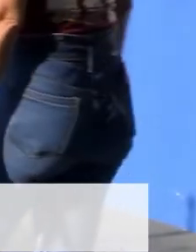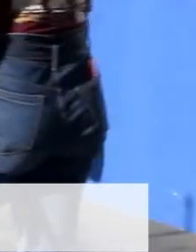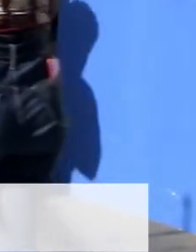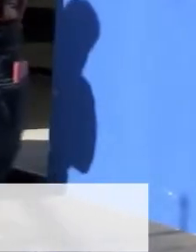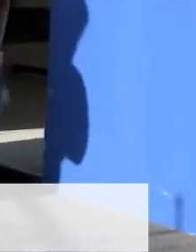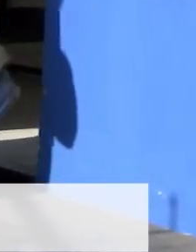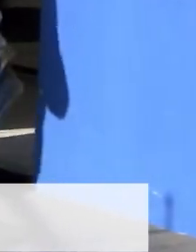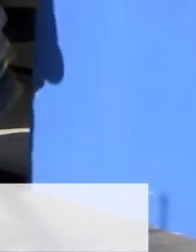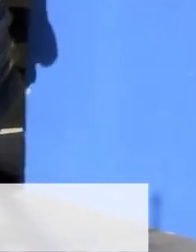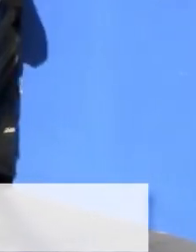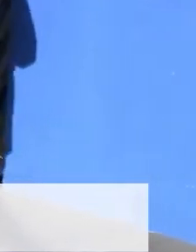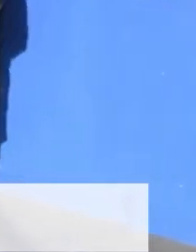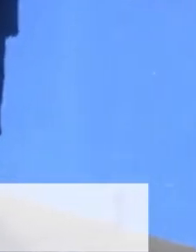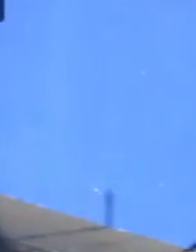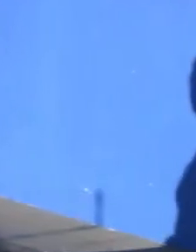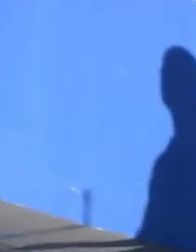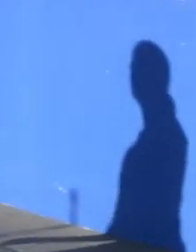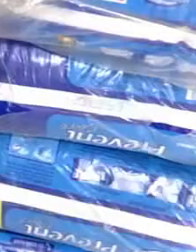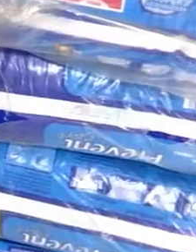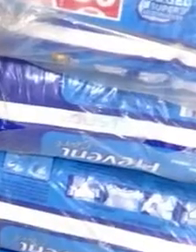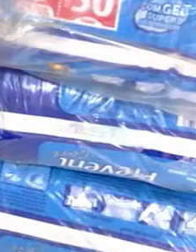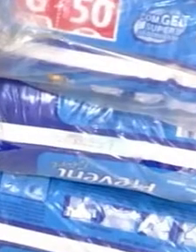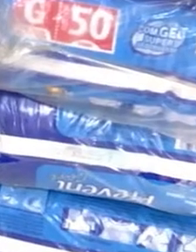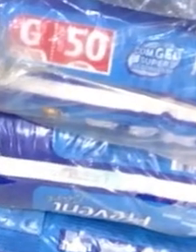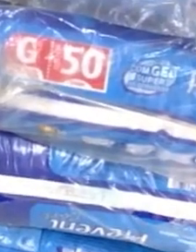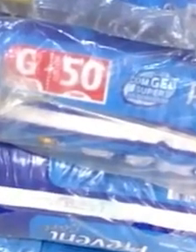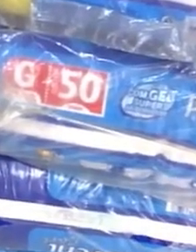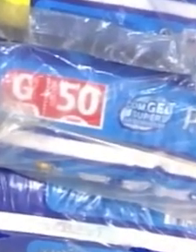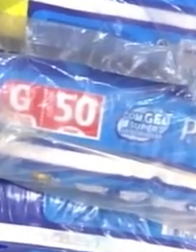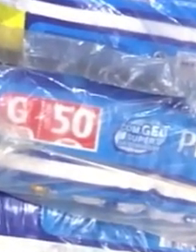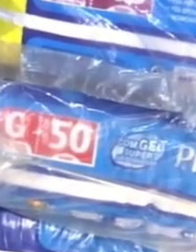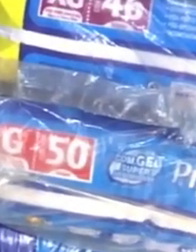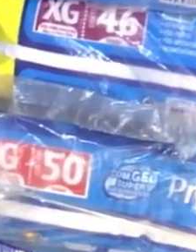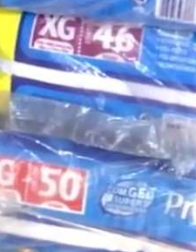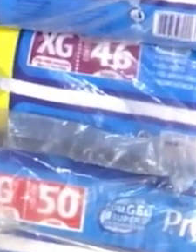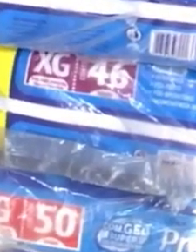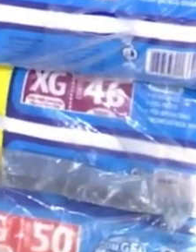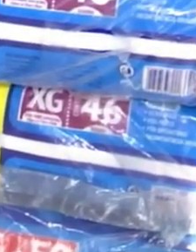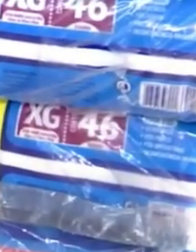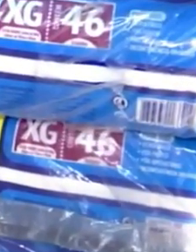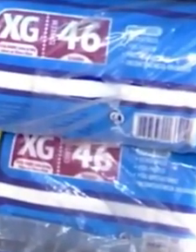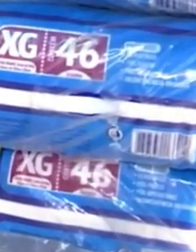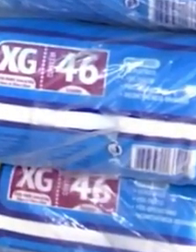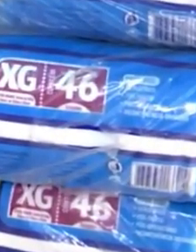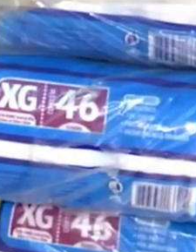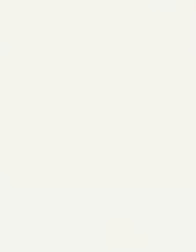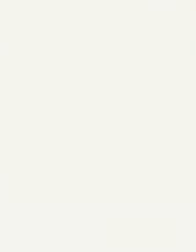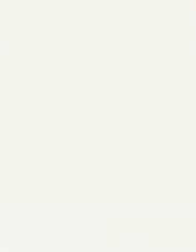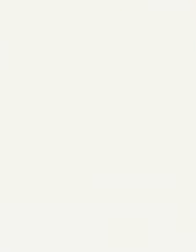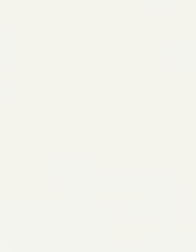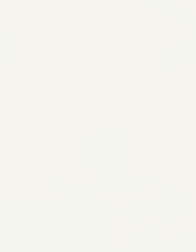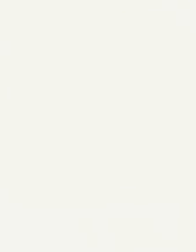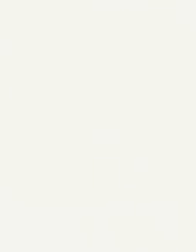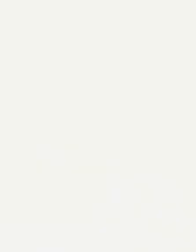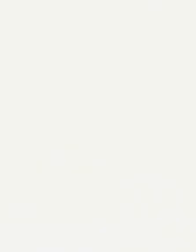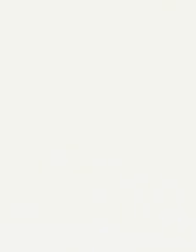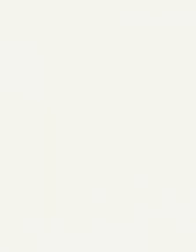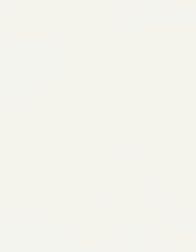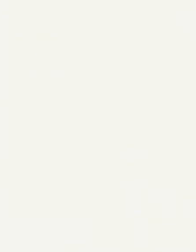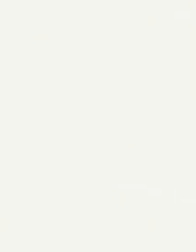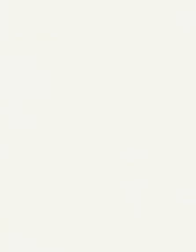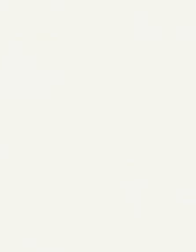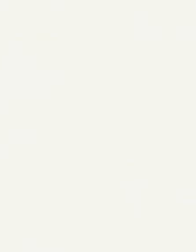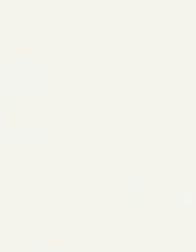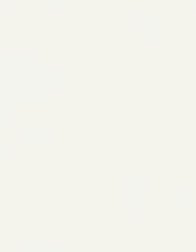na sexta-feira, dia 20 de outubro, a entrega de 3.200 fraldas geriátricas para o Fundo Social